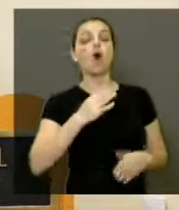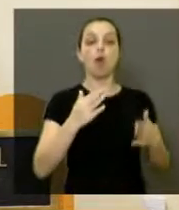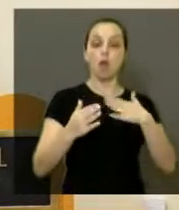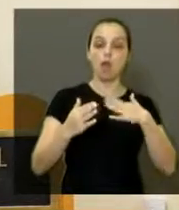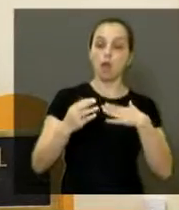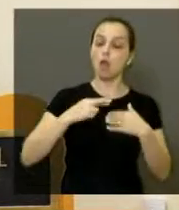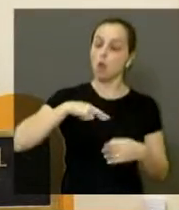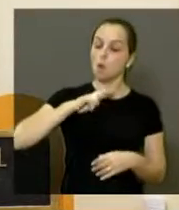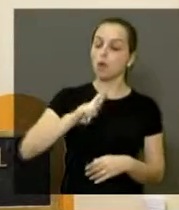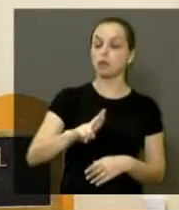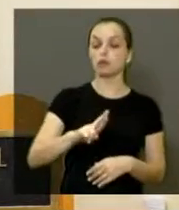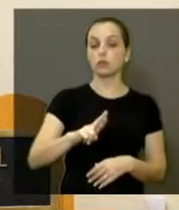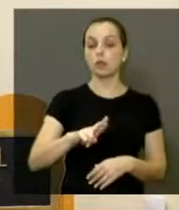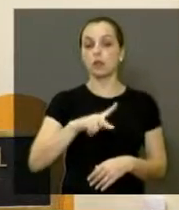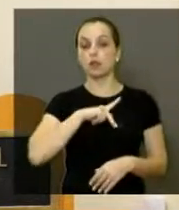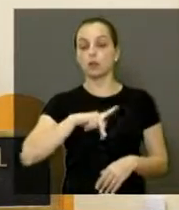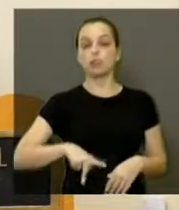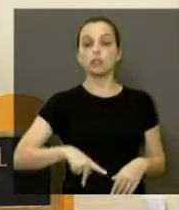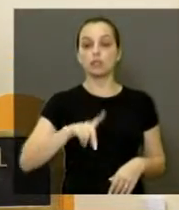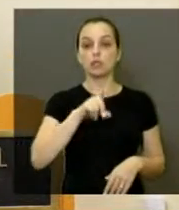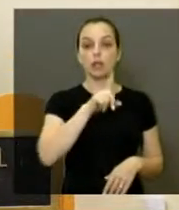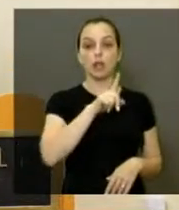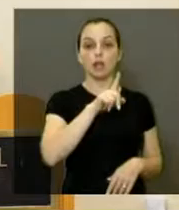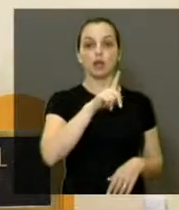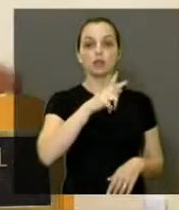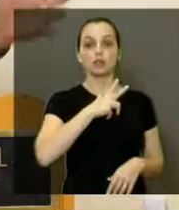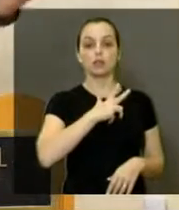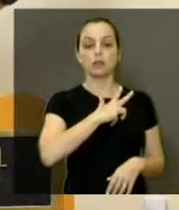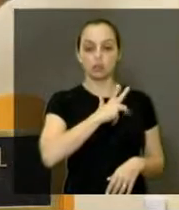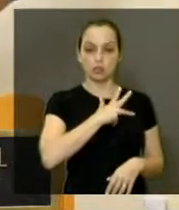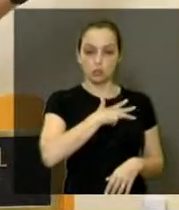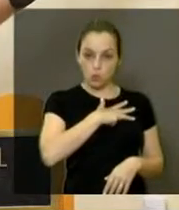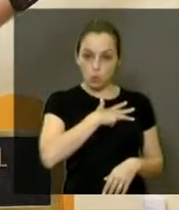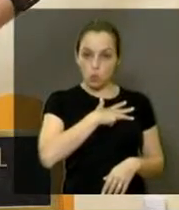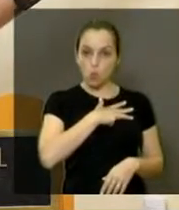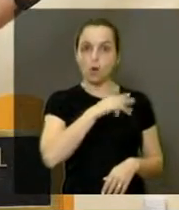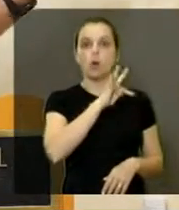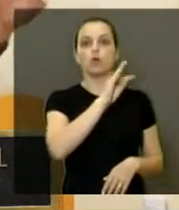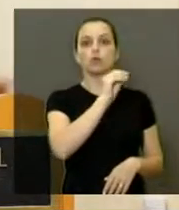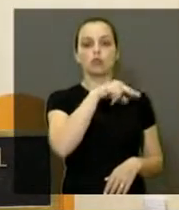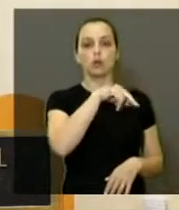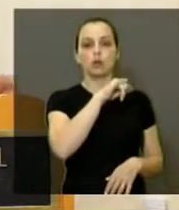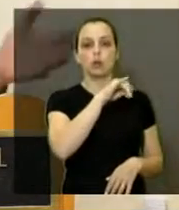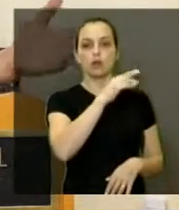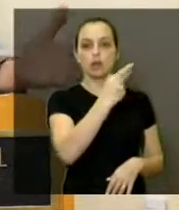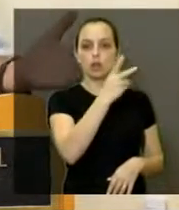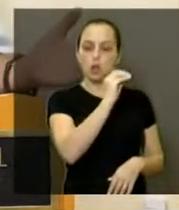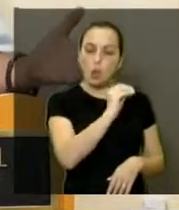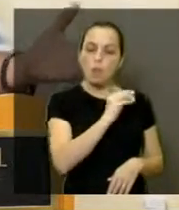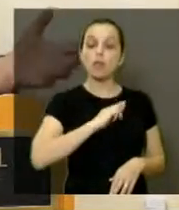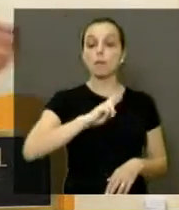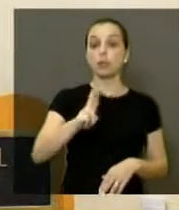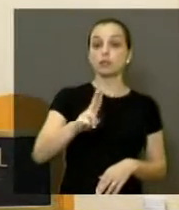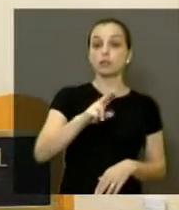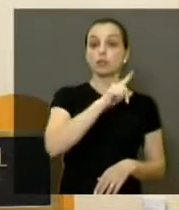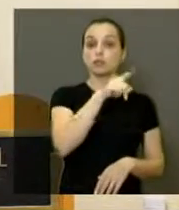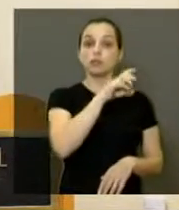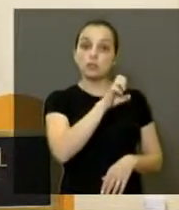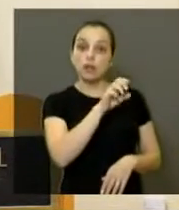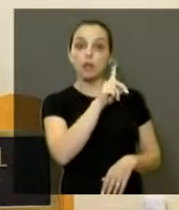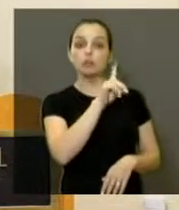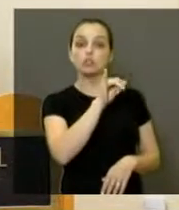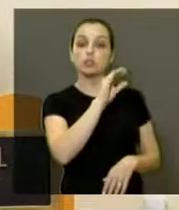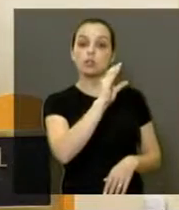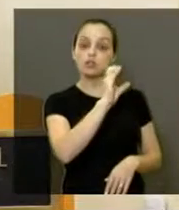o presidente Lula. Toninho, eu represento o Zé Dirceu. Então, é falar,